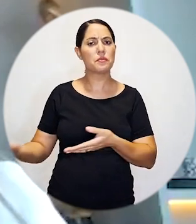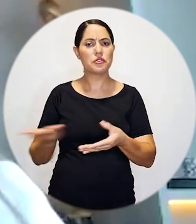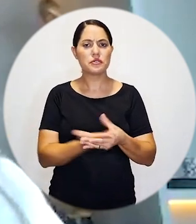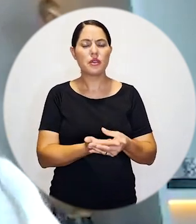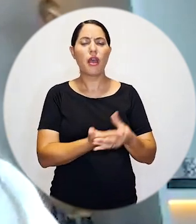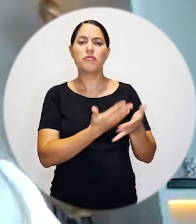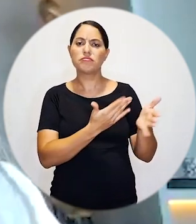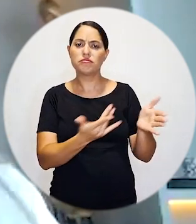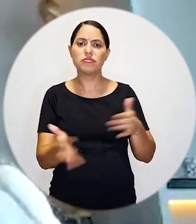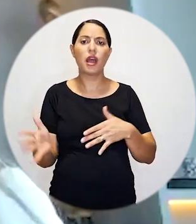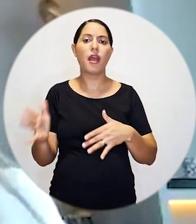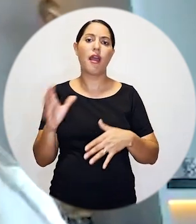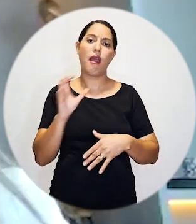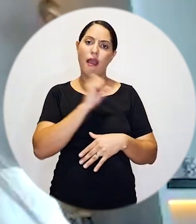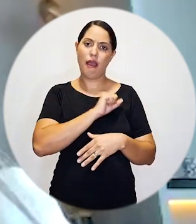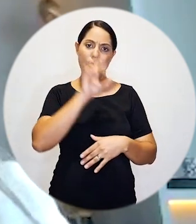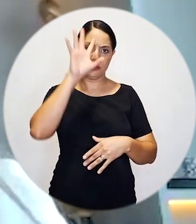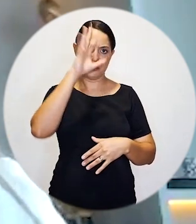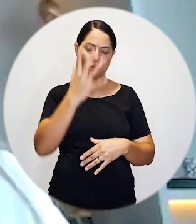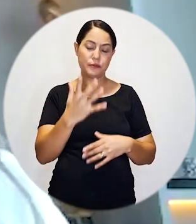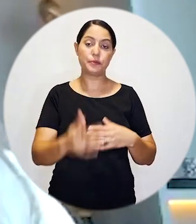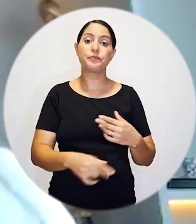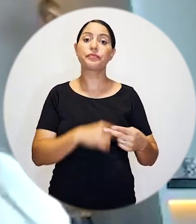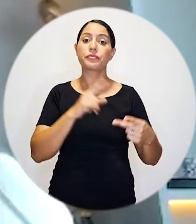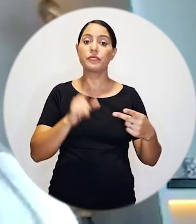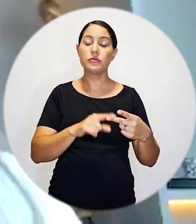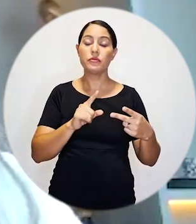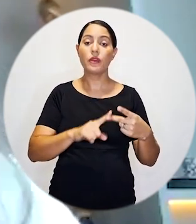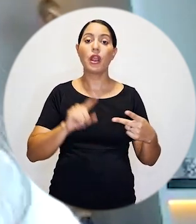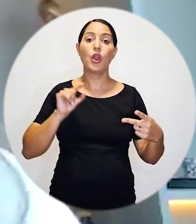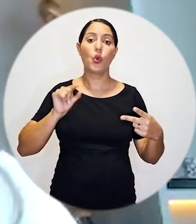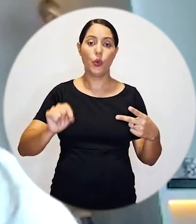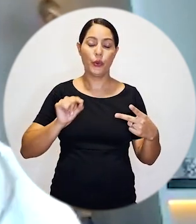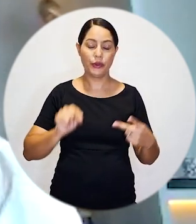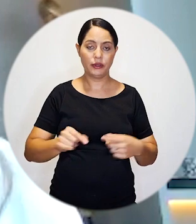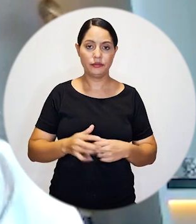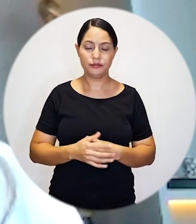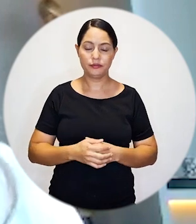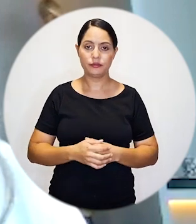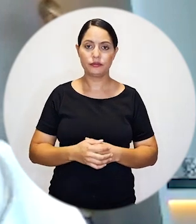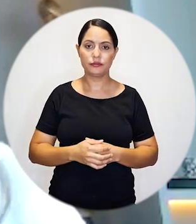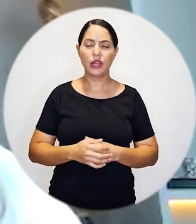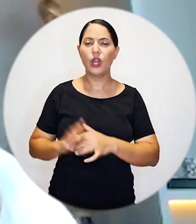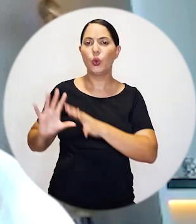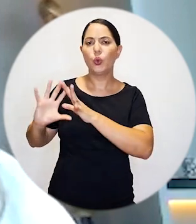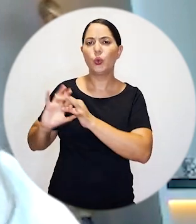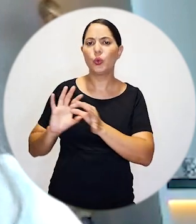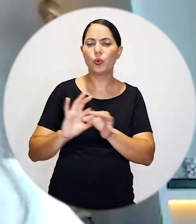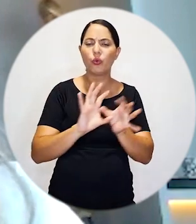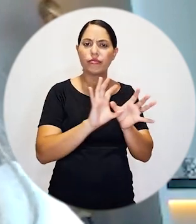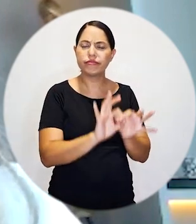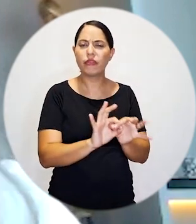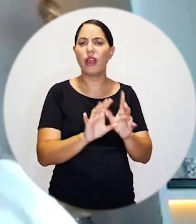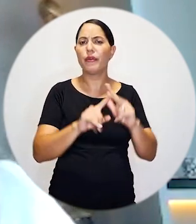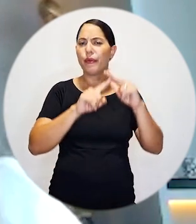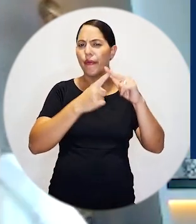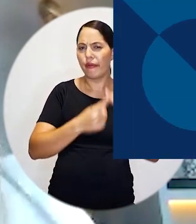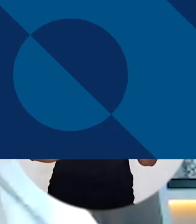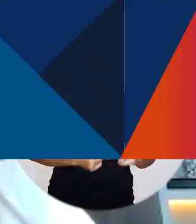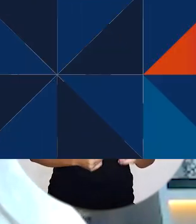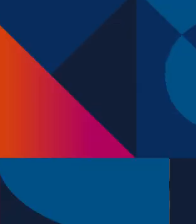uma forma efetiva e célere. Além disso, tem a vertente